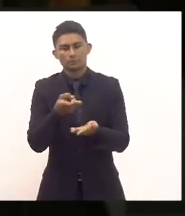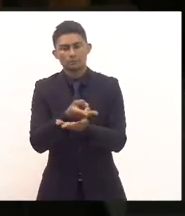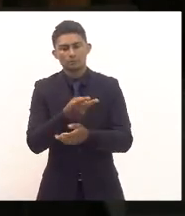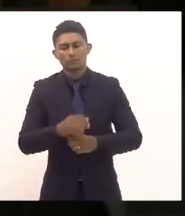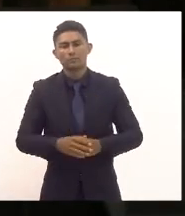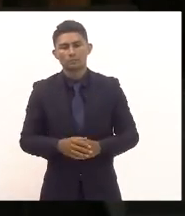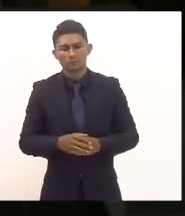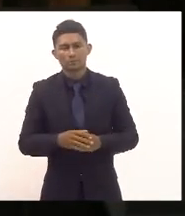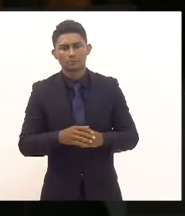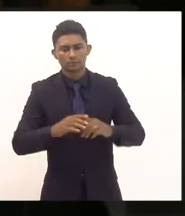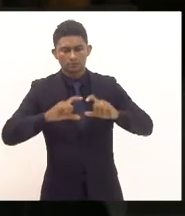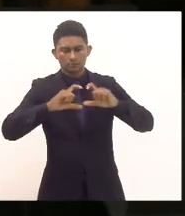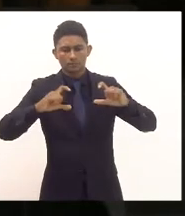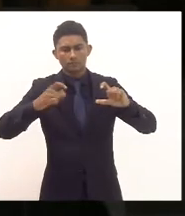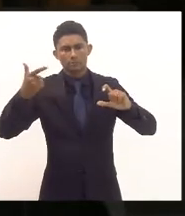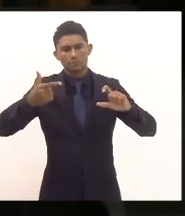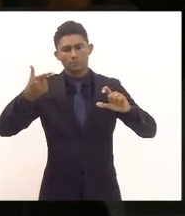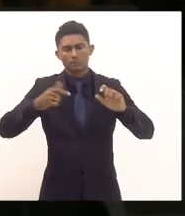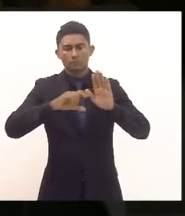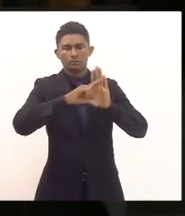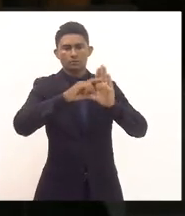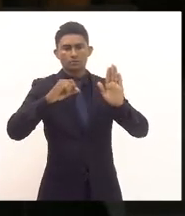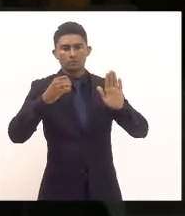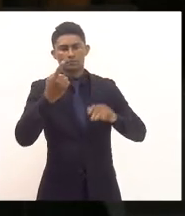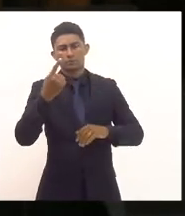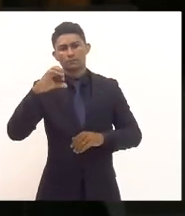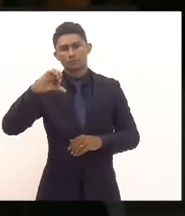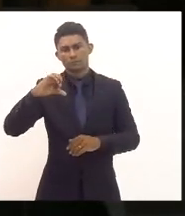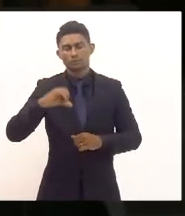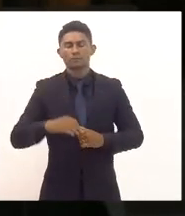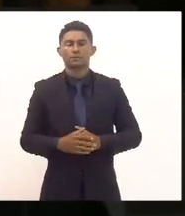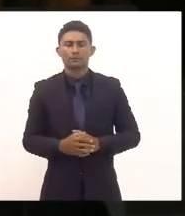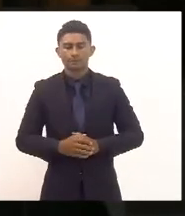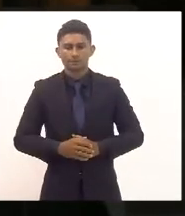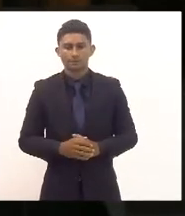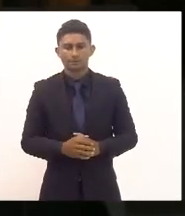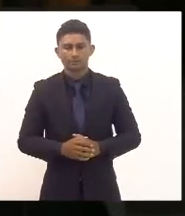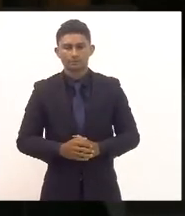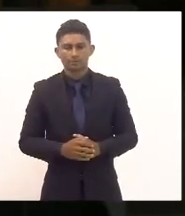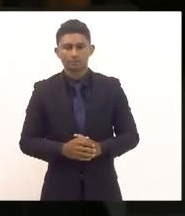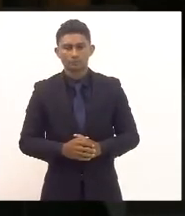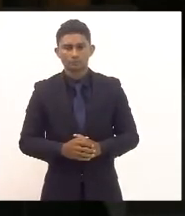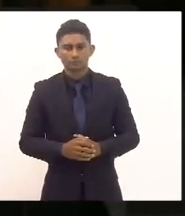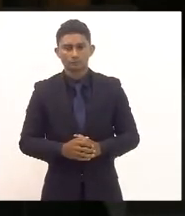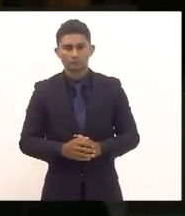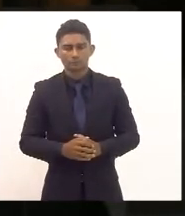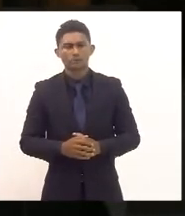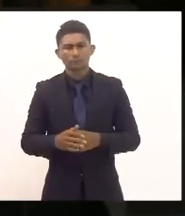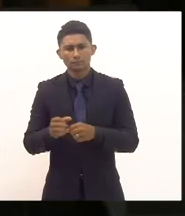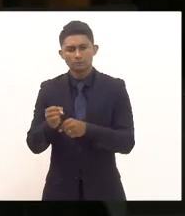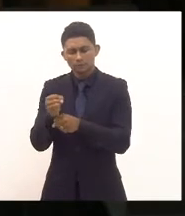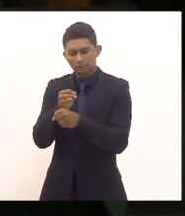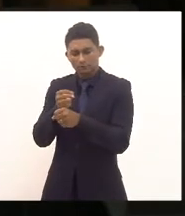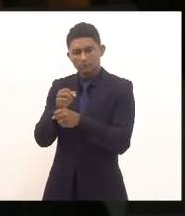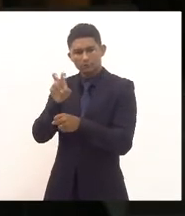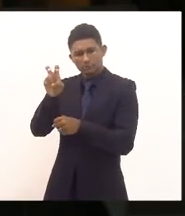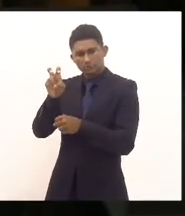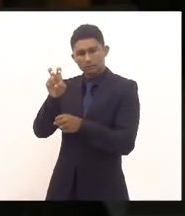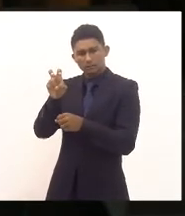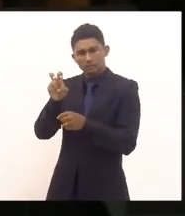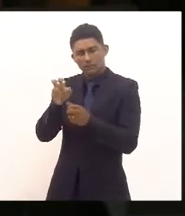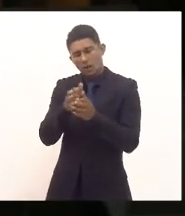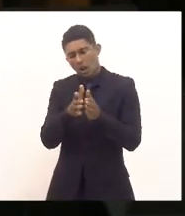no parágrafo 2º do artigo 19 O que é mais de cinco anos ininterruptos